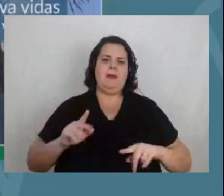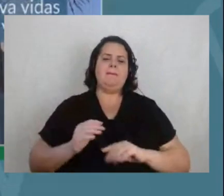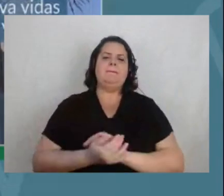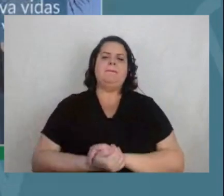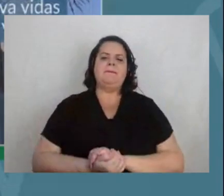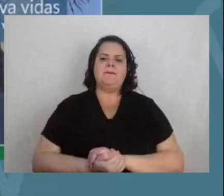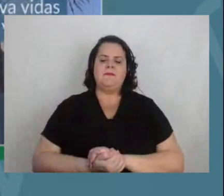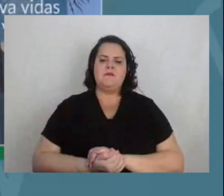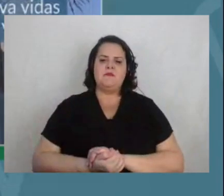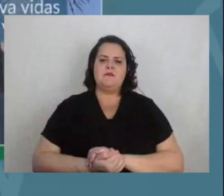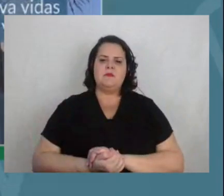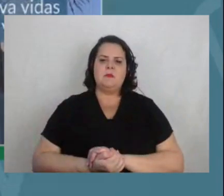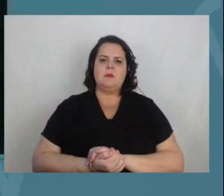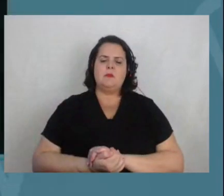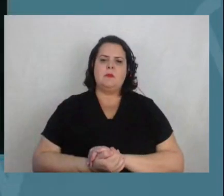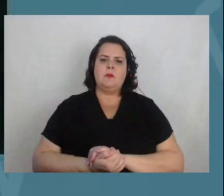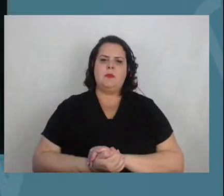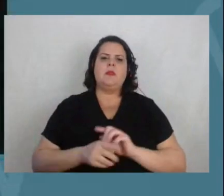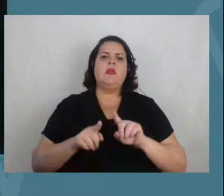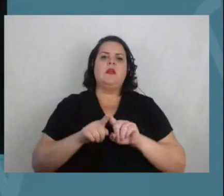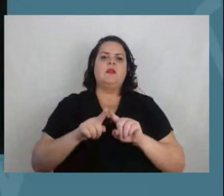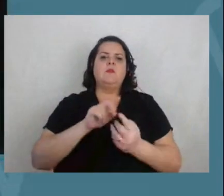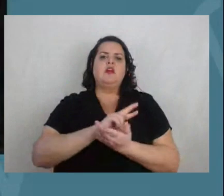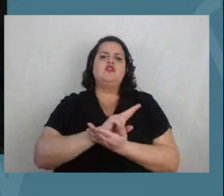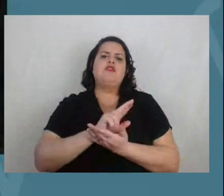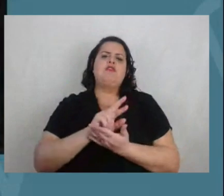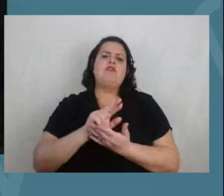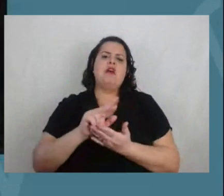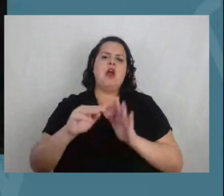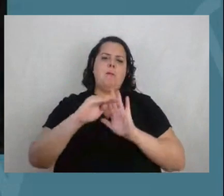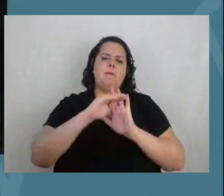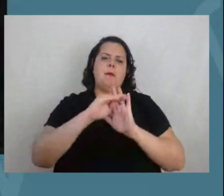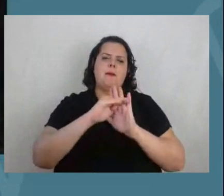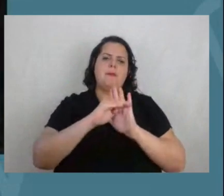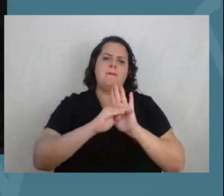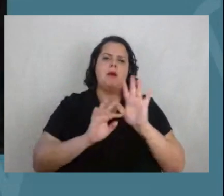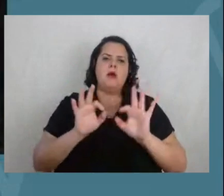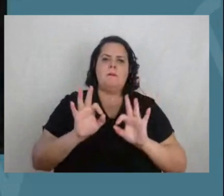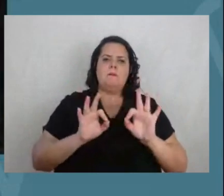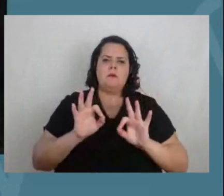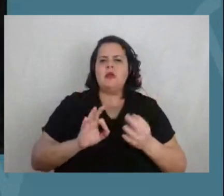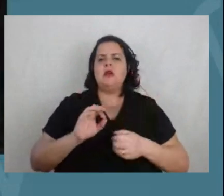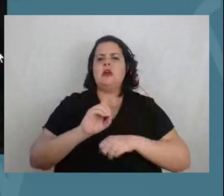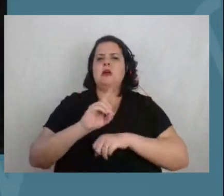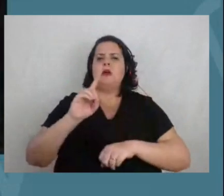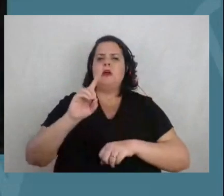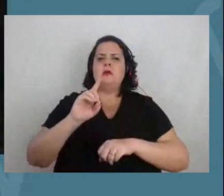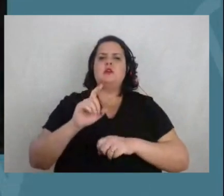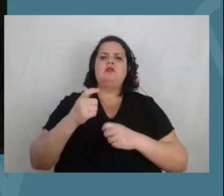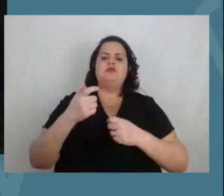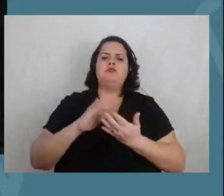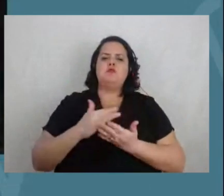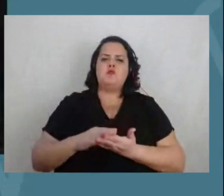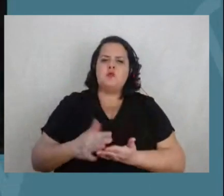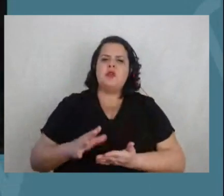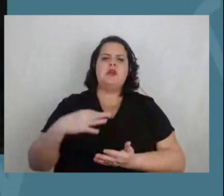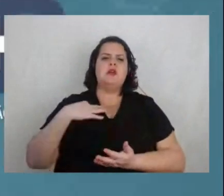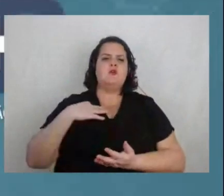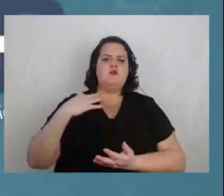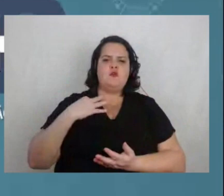programas para doação, os doutores do samba, os voluntários, o